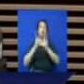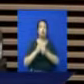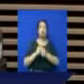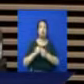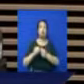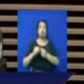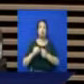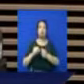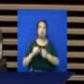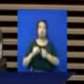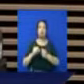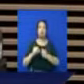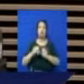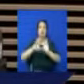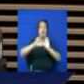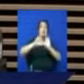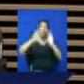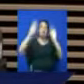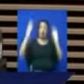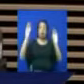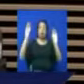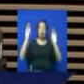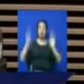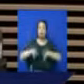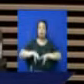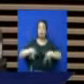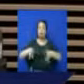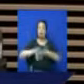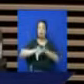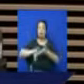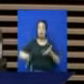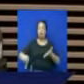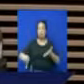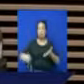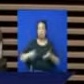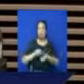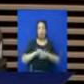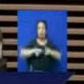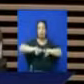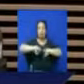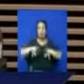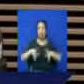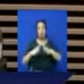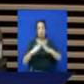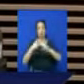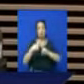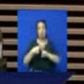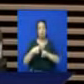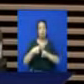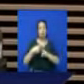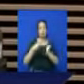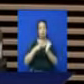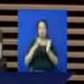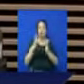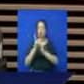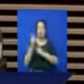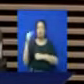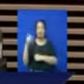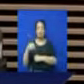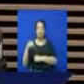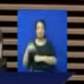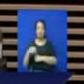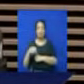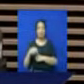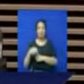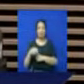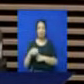as diferenças desaparecerão. De certa forma, nós podemos dizer que as diferenças que existem na igreja de Jesus na face da terra, a gente pode dizer que é